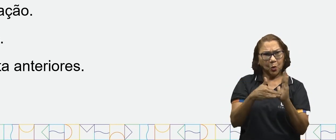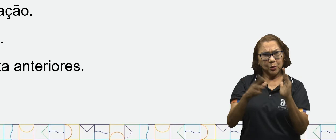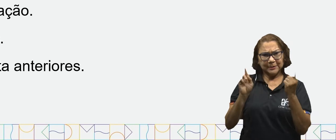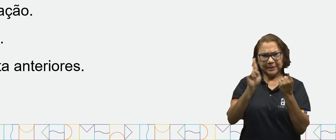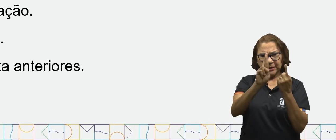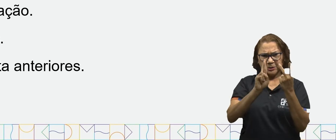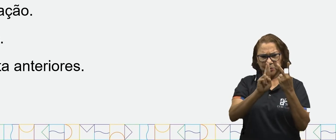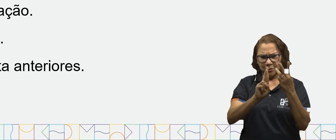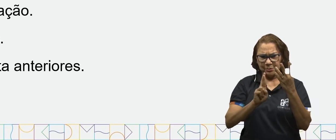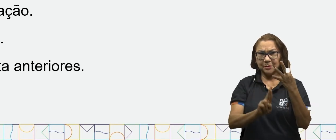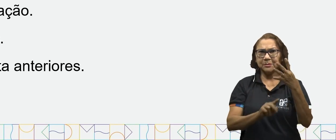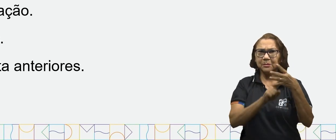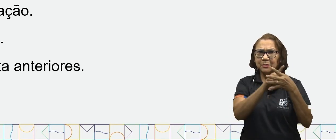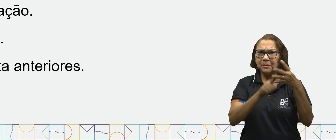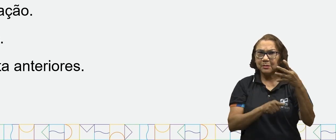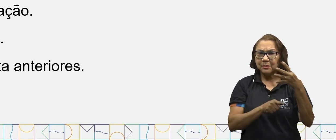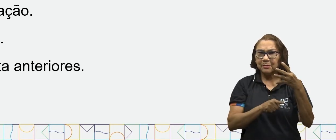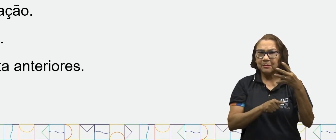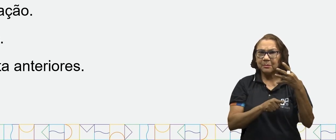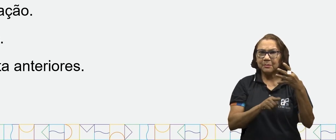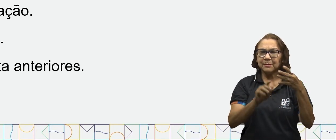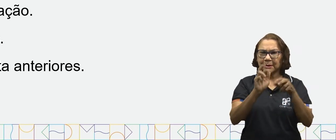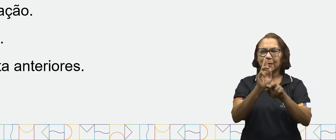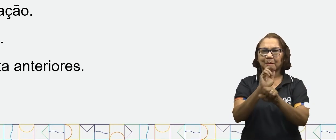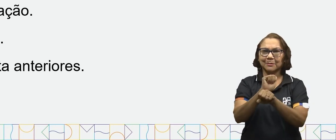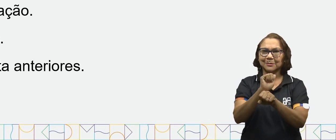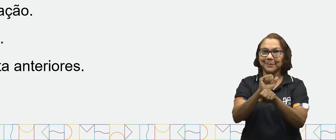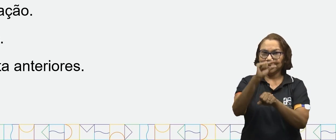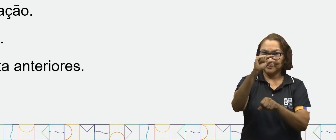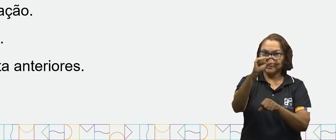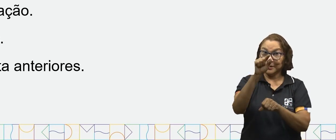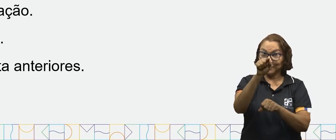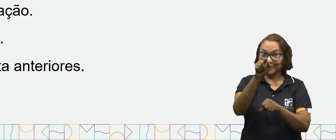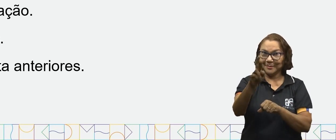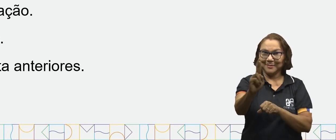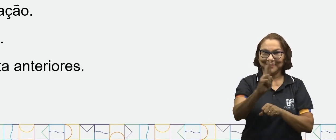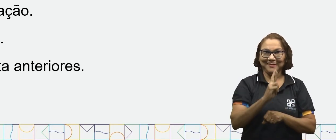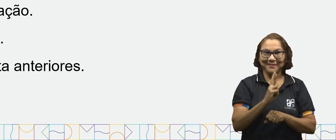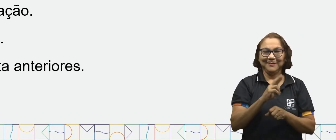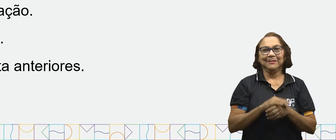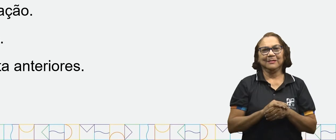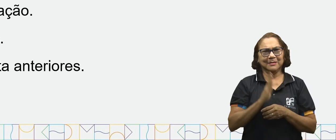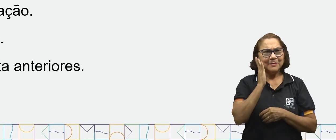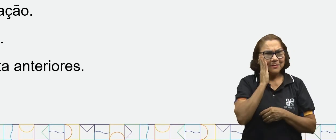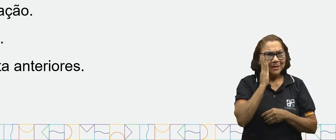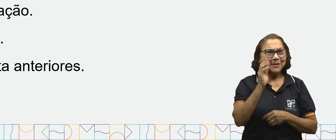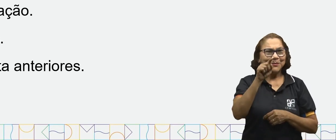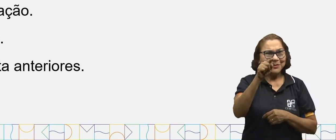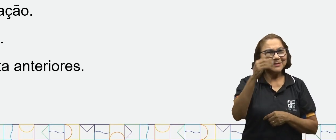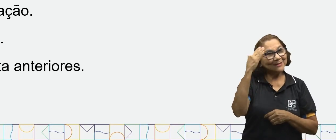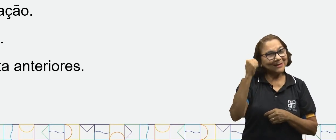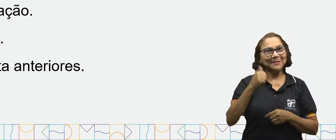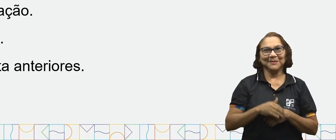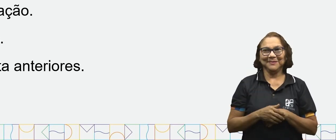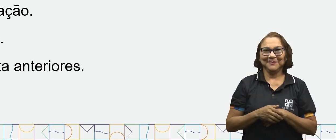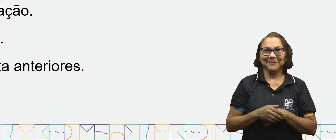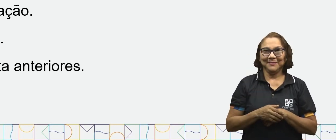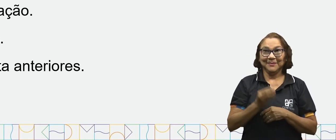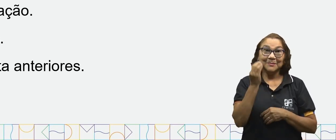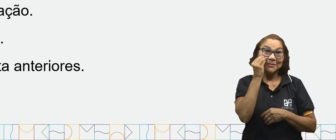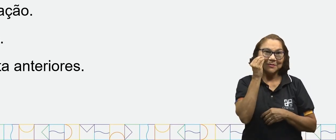ponto dos ventos. Será que é a letra B, estrela de orientação? Temos a opção C, rosa dos ventos. E a